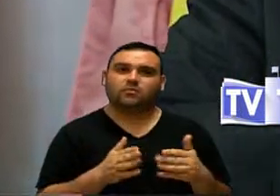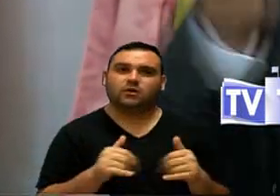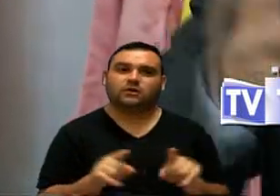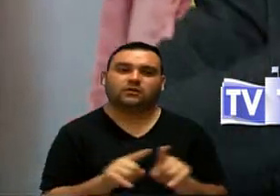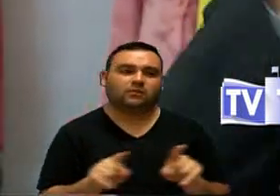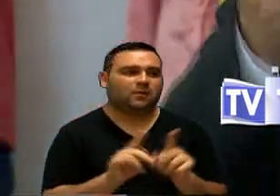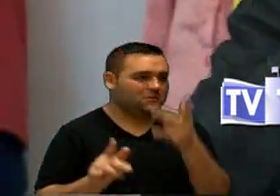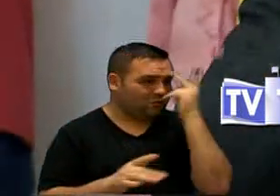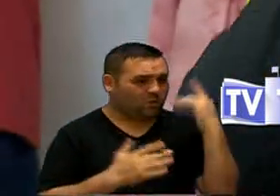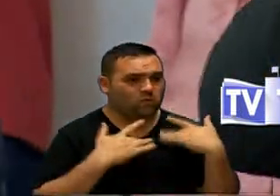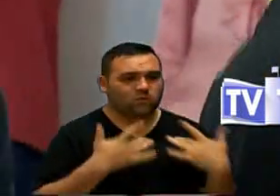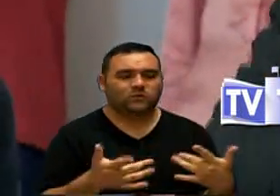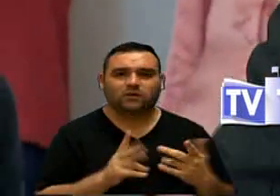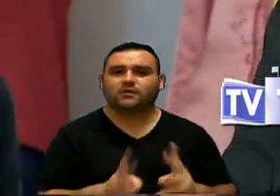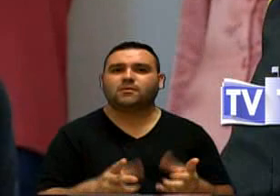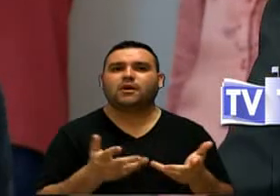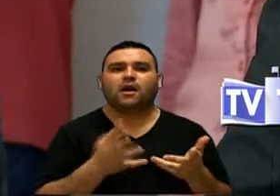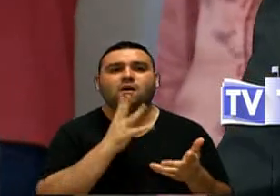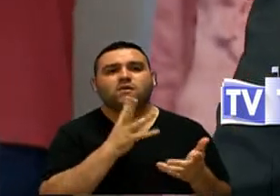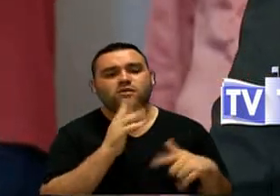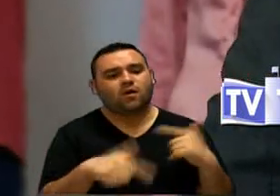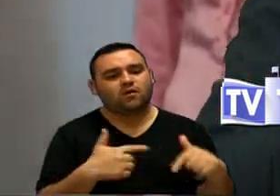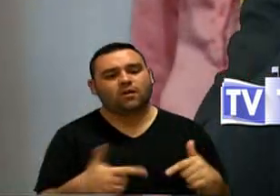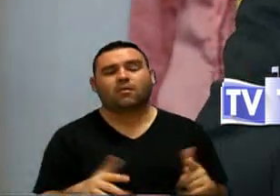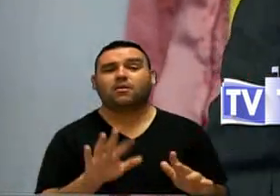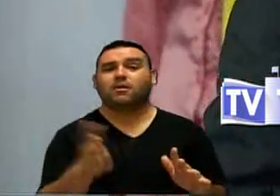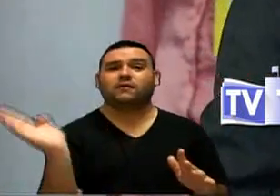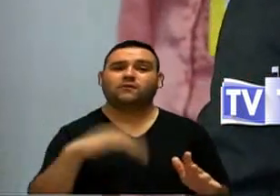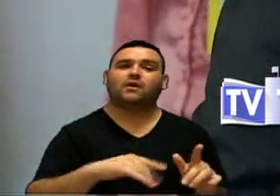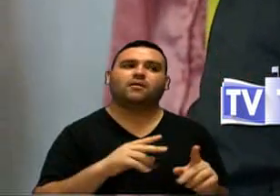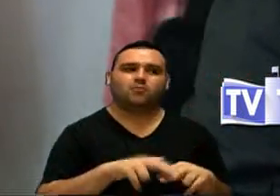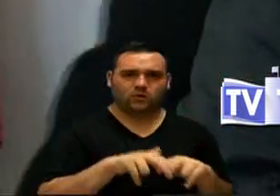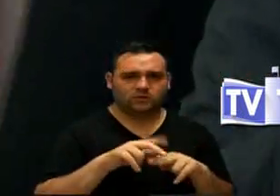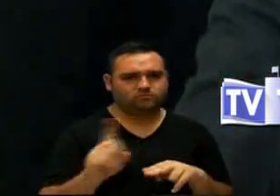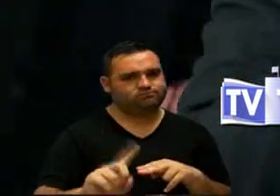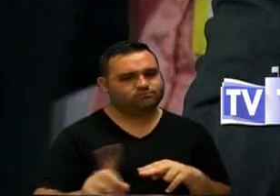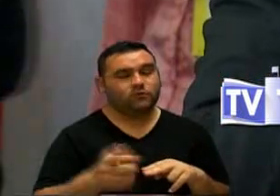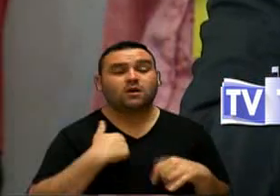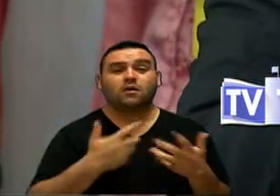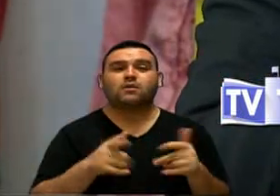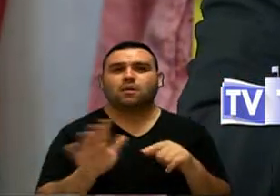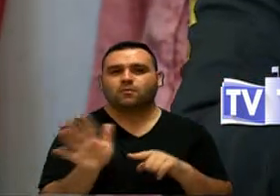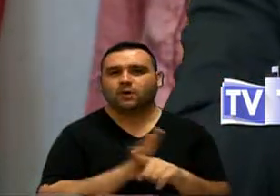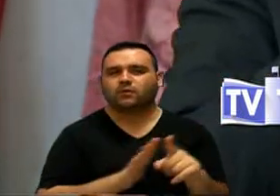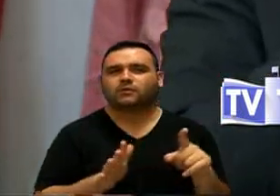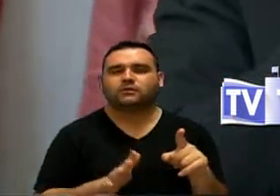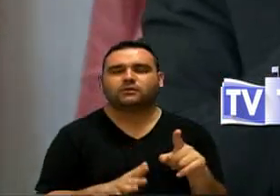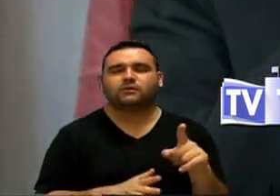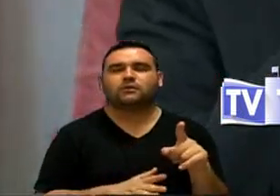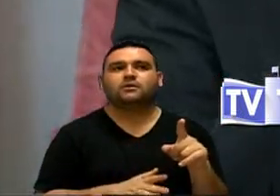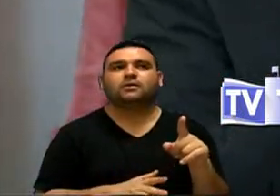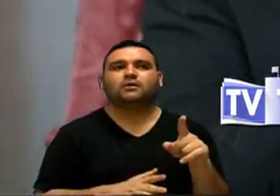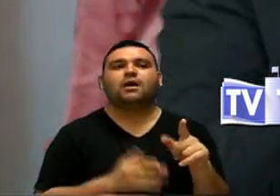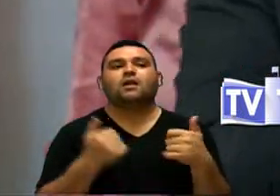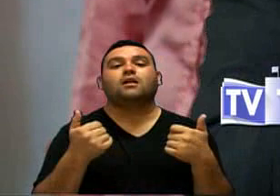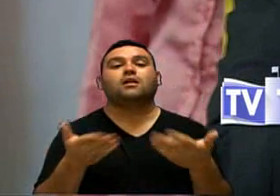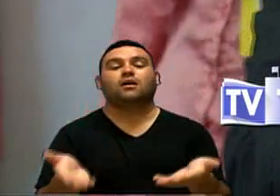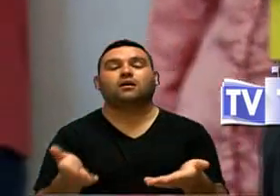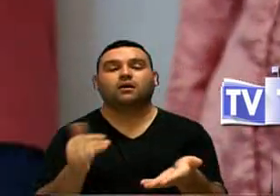a voluntários, etc. Nós conhecemos o seu trabalho. O senhor não veio aqui para isso. Eu queria fazer uma pergunta. Quantas andam